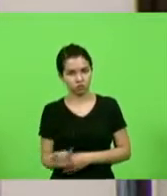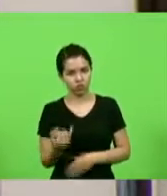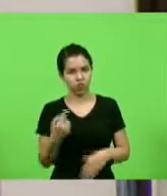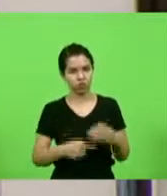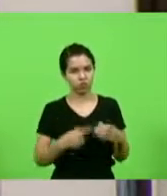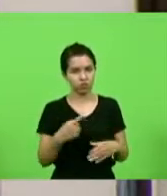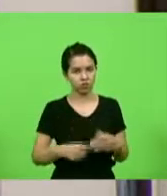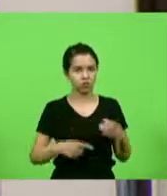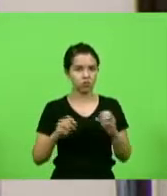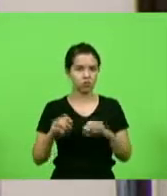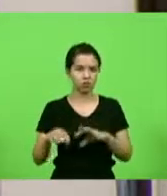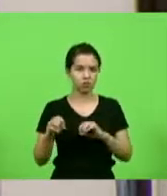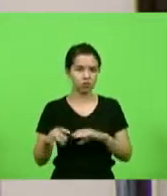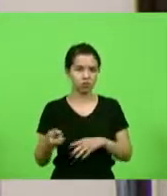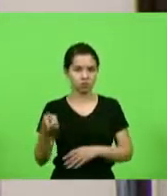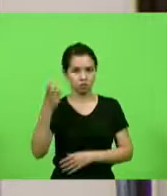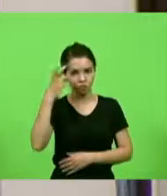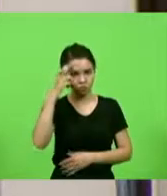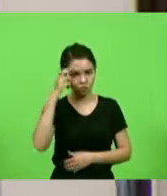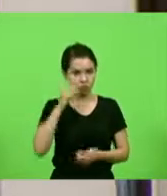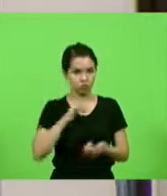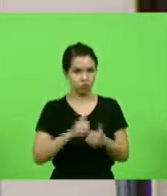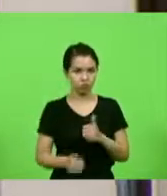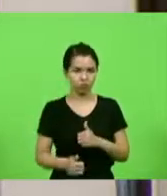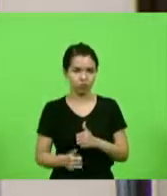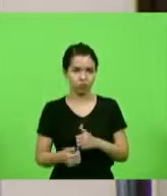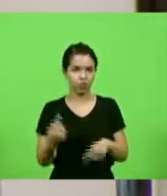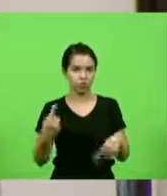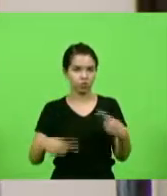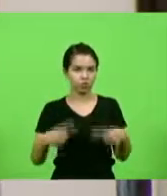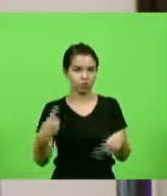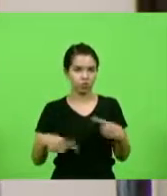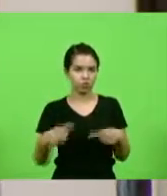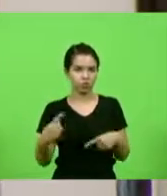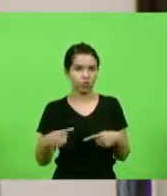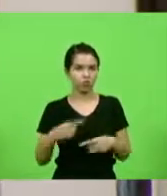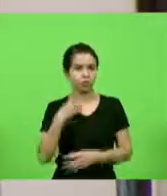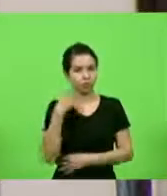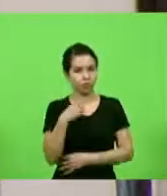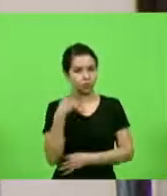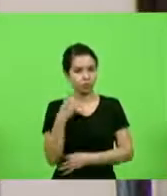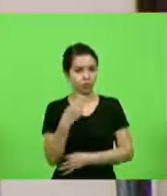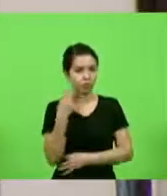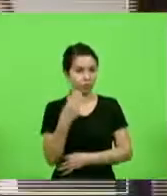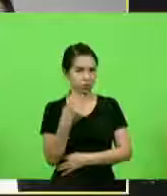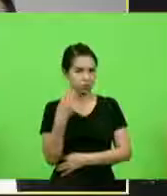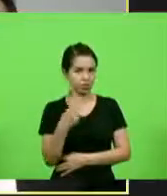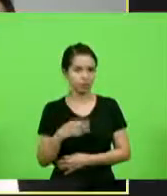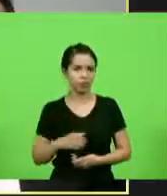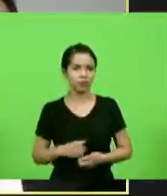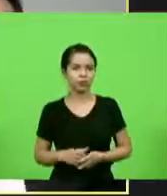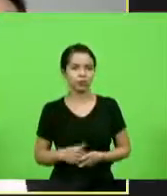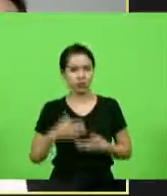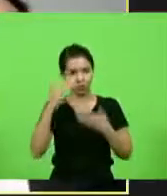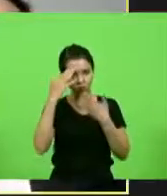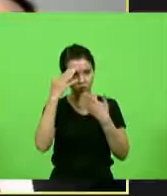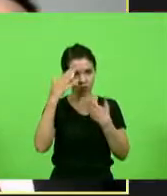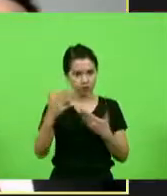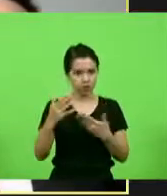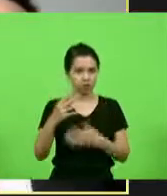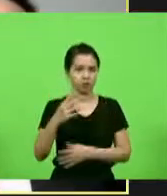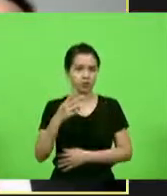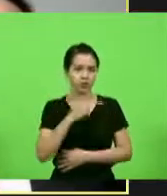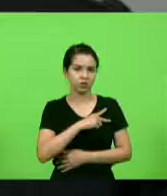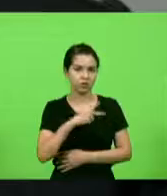Educação, Cultura e Desporto. Em discussão, com a palavra o autor da matéria, deputado Márcio Machado. Muito obrigado, presidente. Deputado Mauro